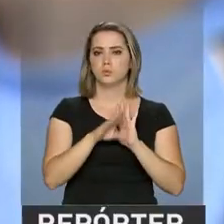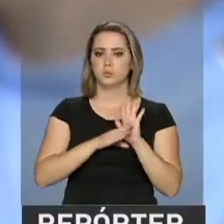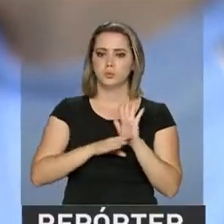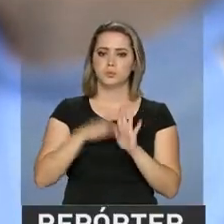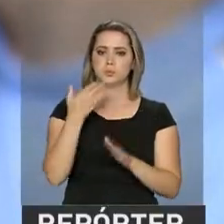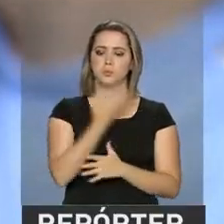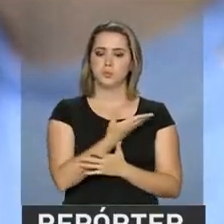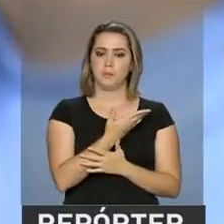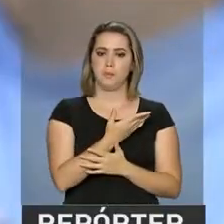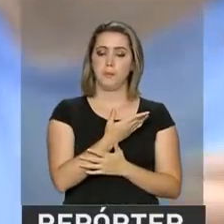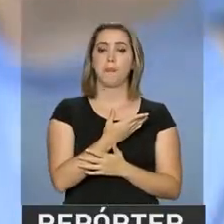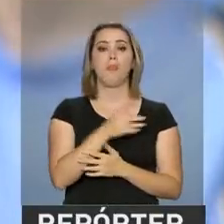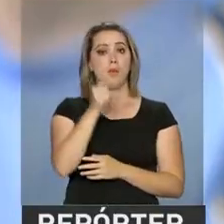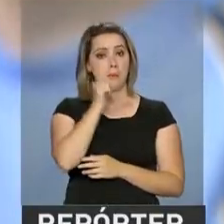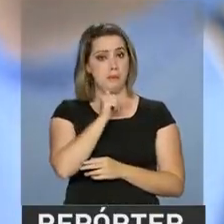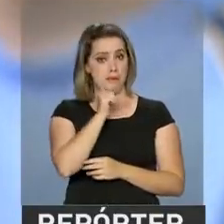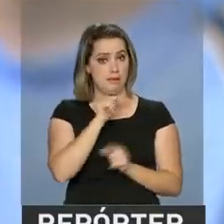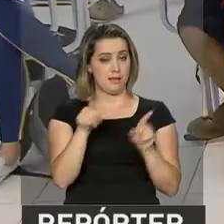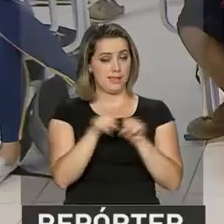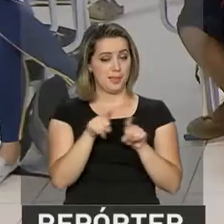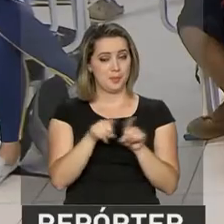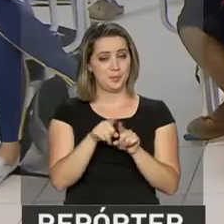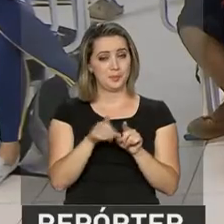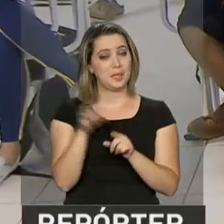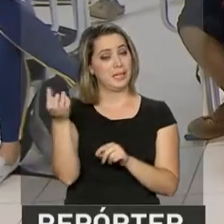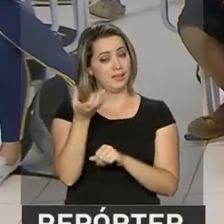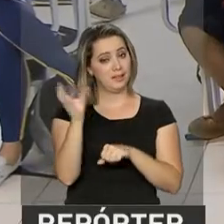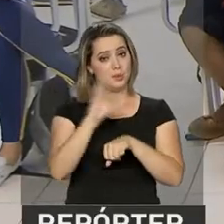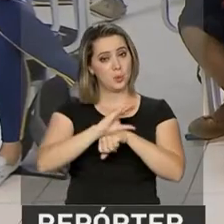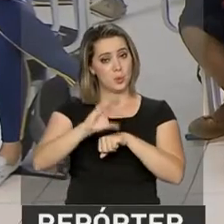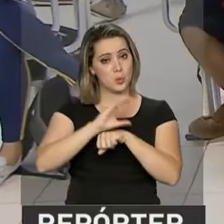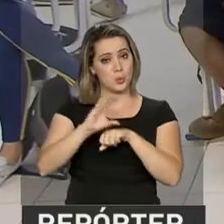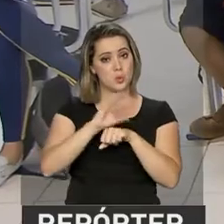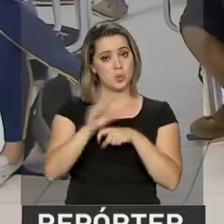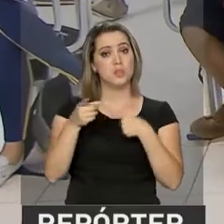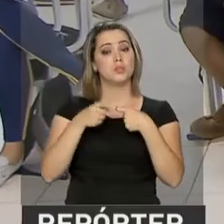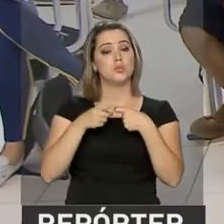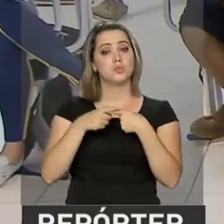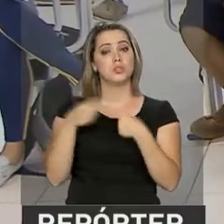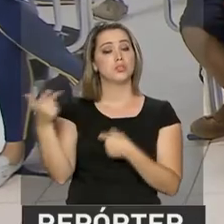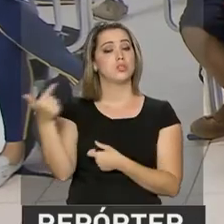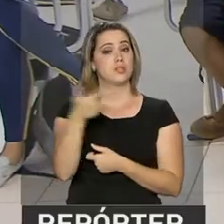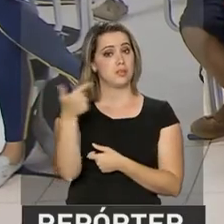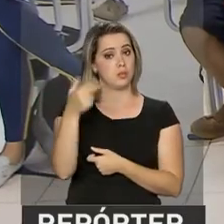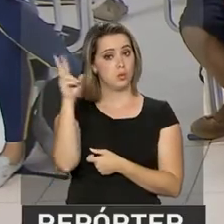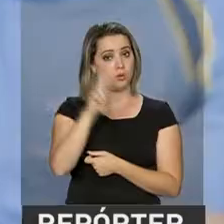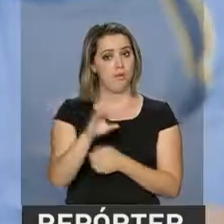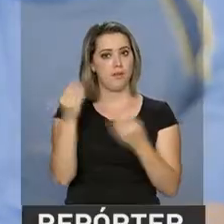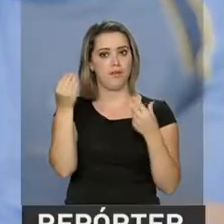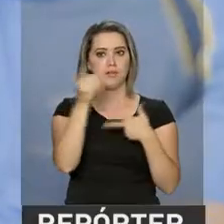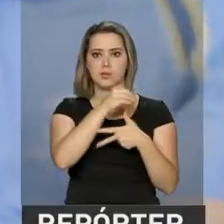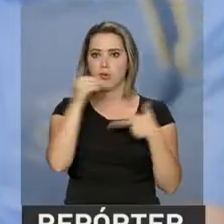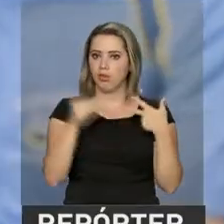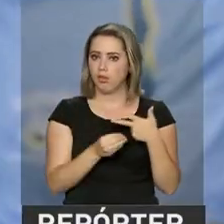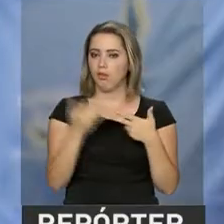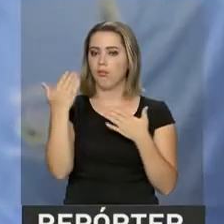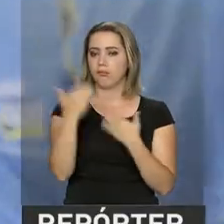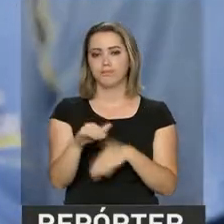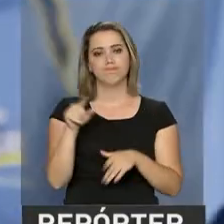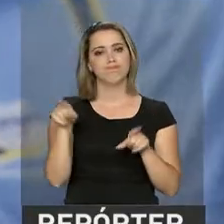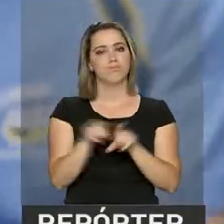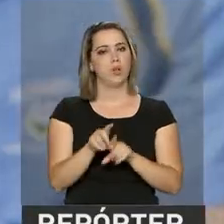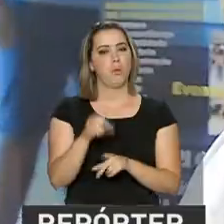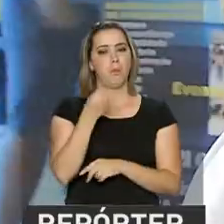também disputa uma vaga no curso de medicina e vai fazer o exame pela segunda vez. Apesar da pressão, ela acredita que terá um